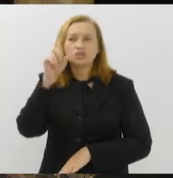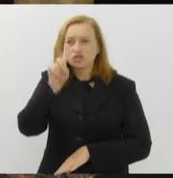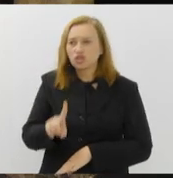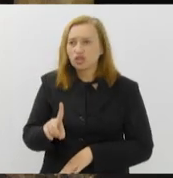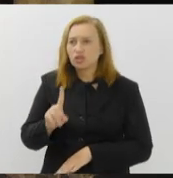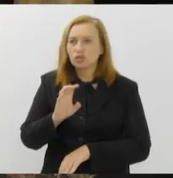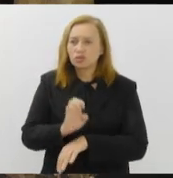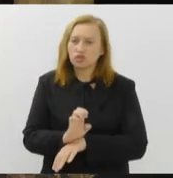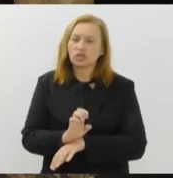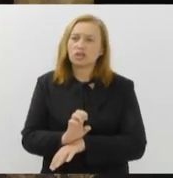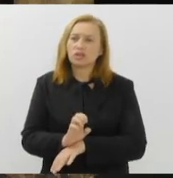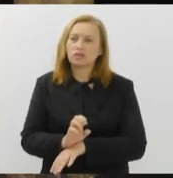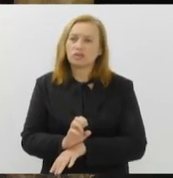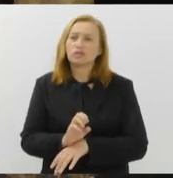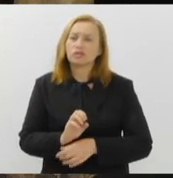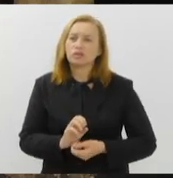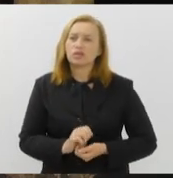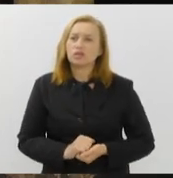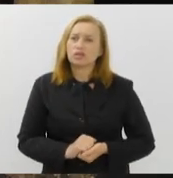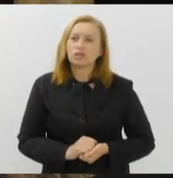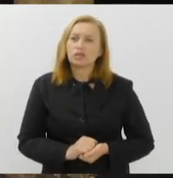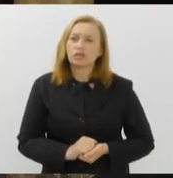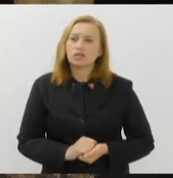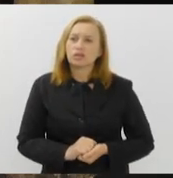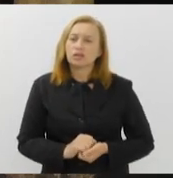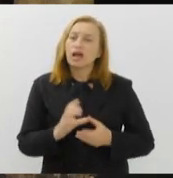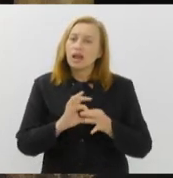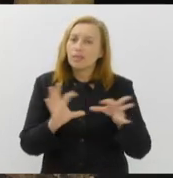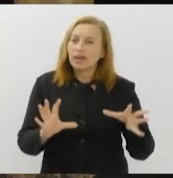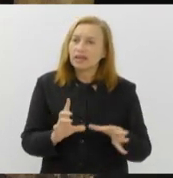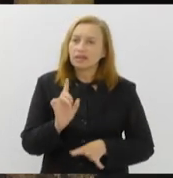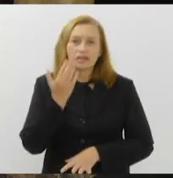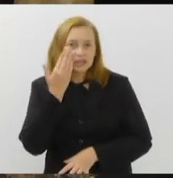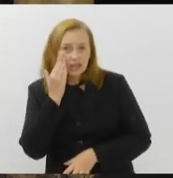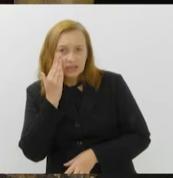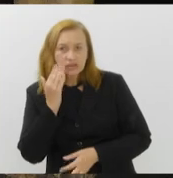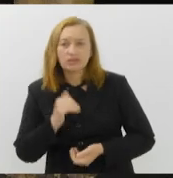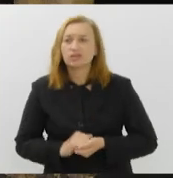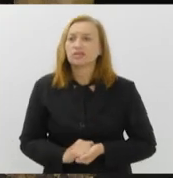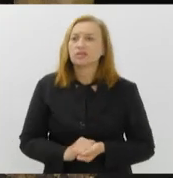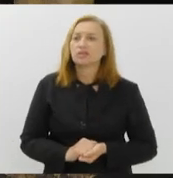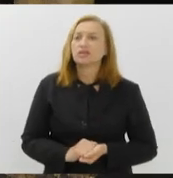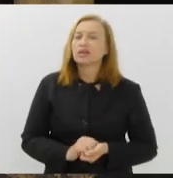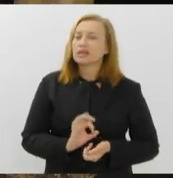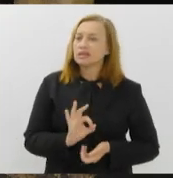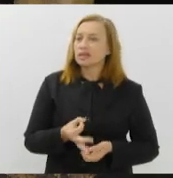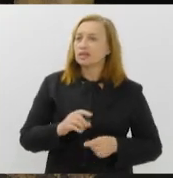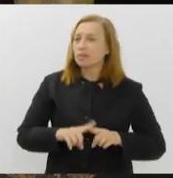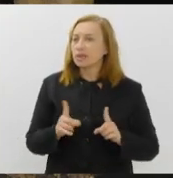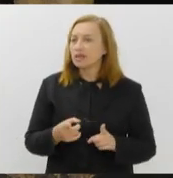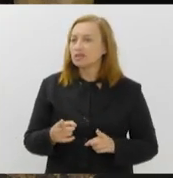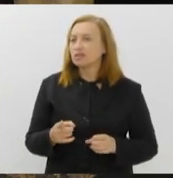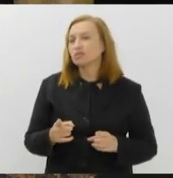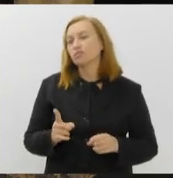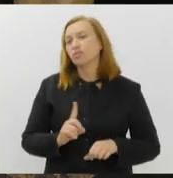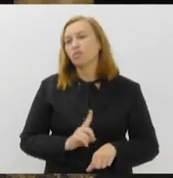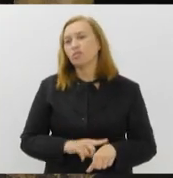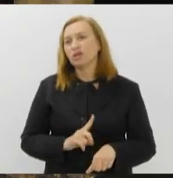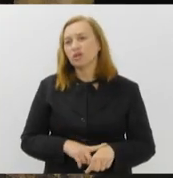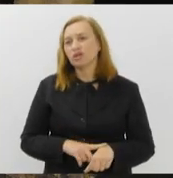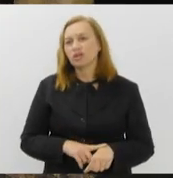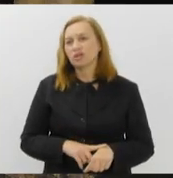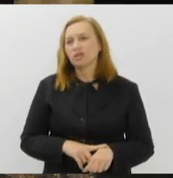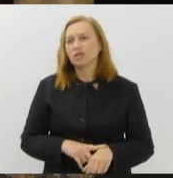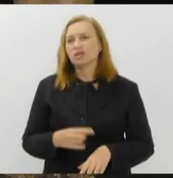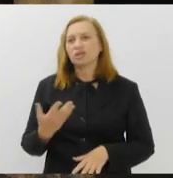Estado viabilize essa autonomia, entende? E aí, claro, mas aí, ao mesmo tempo, as